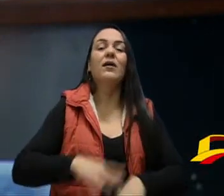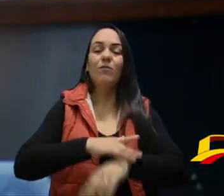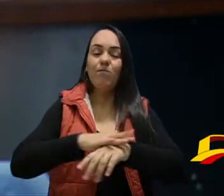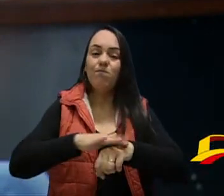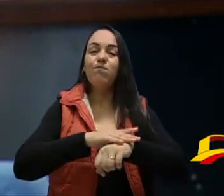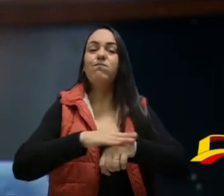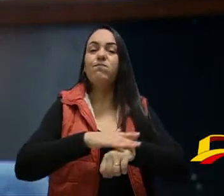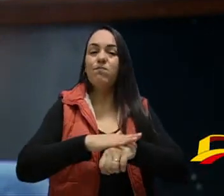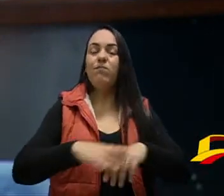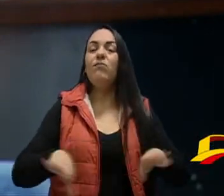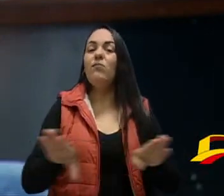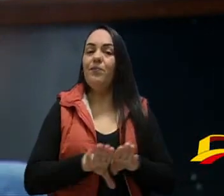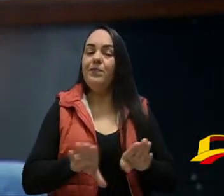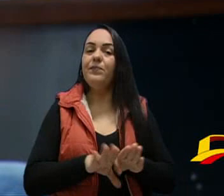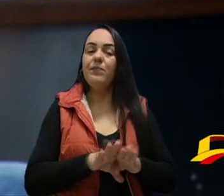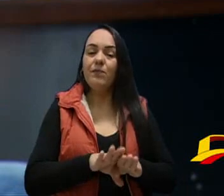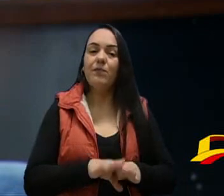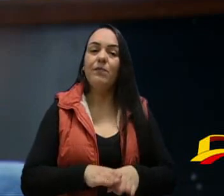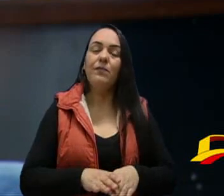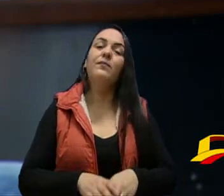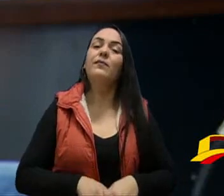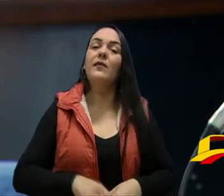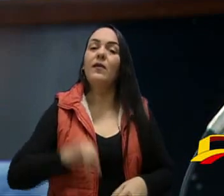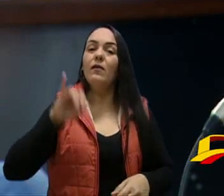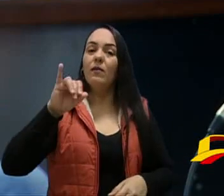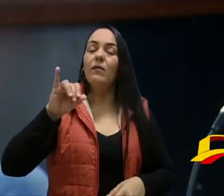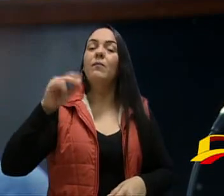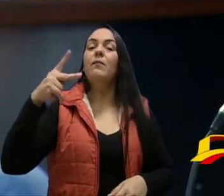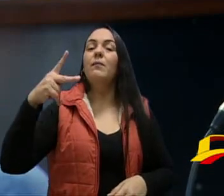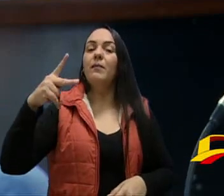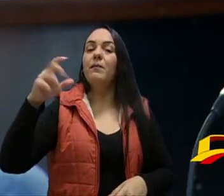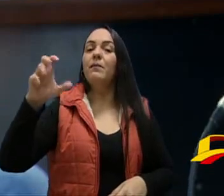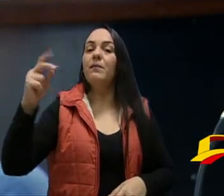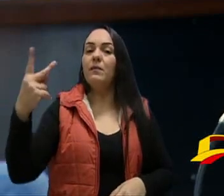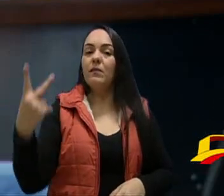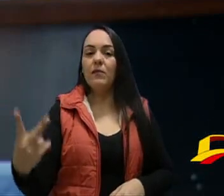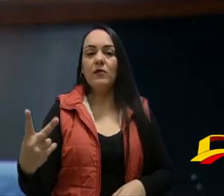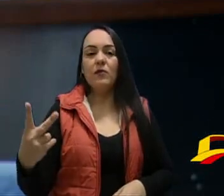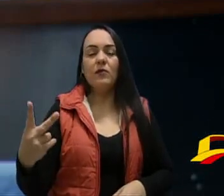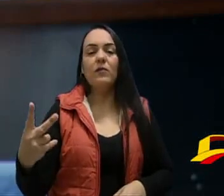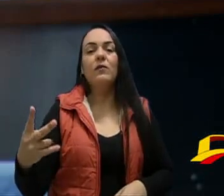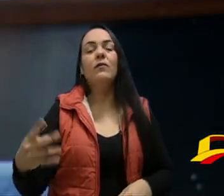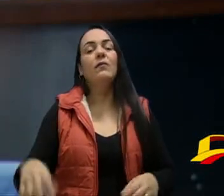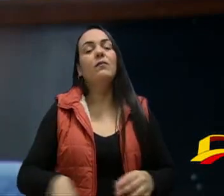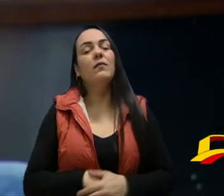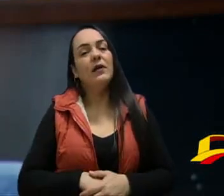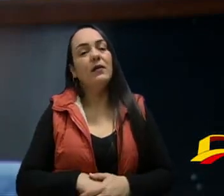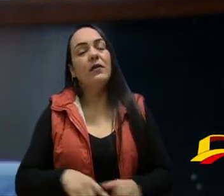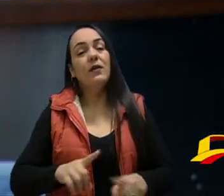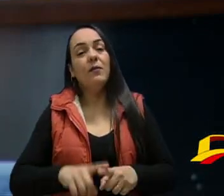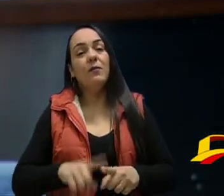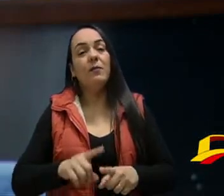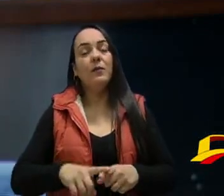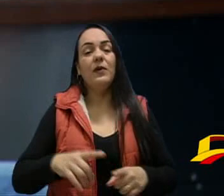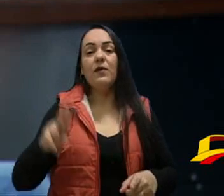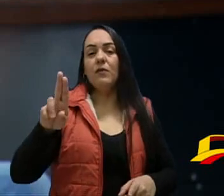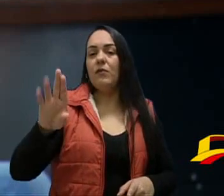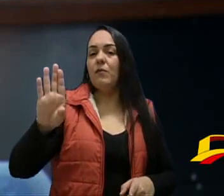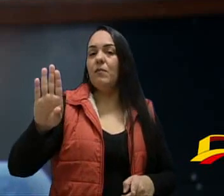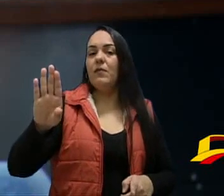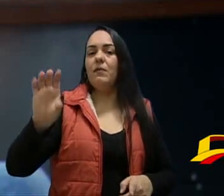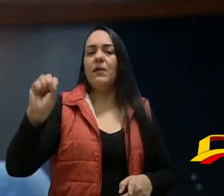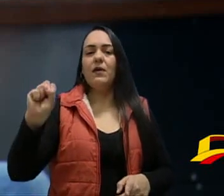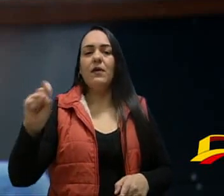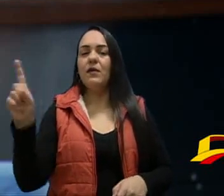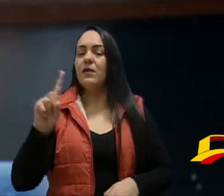comunidade na é mais na p2 p2 bom até você deixar claro isso porque fica não é dentro da